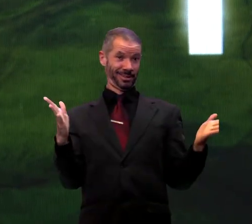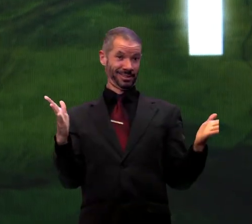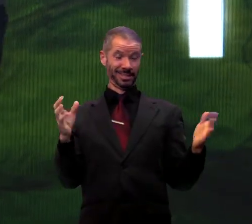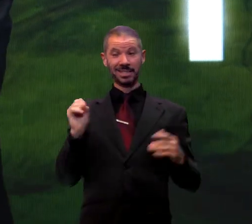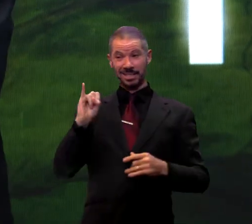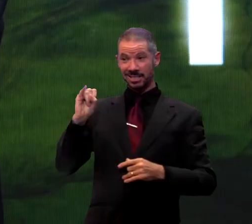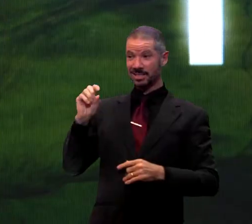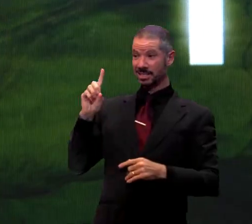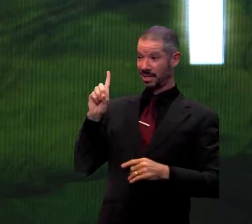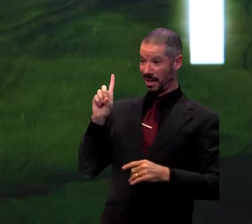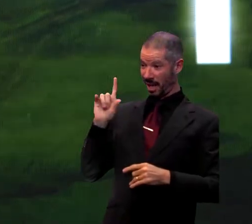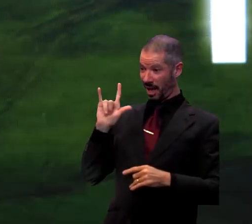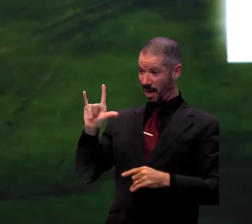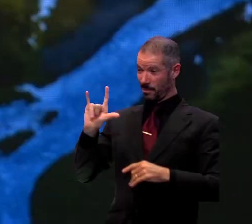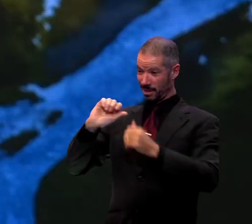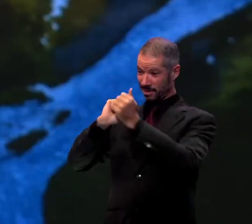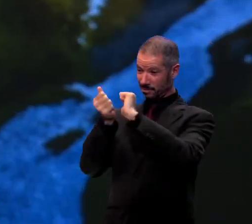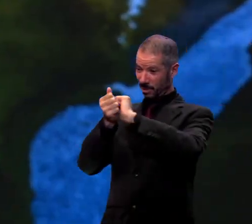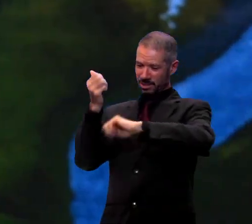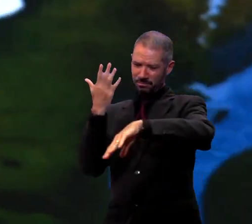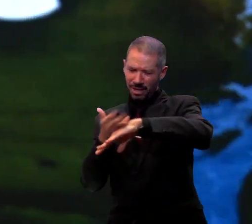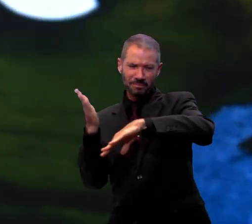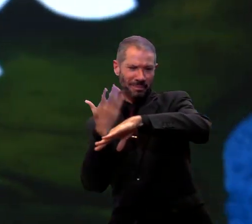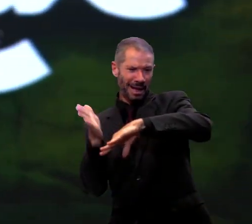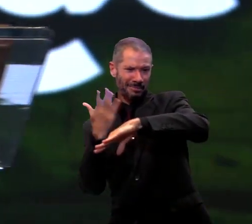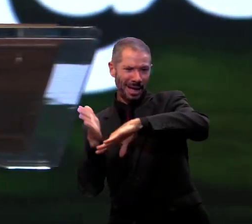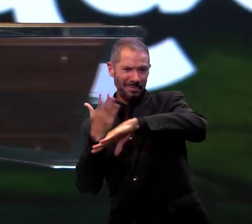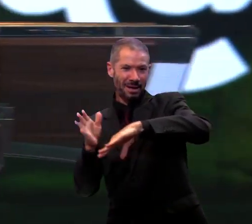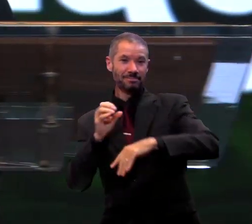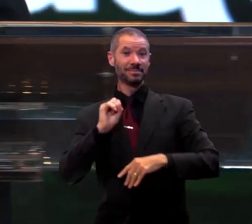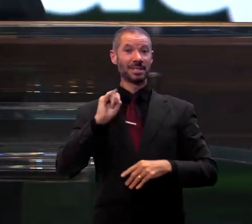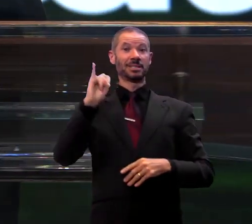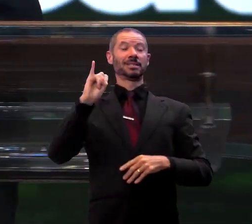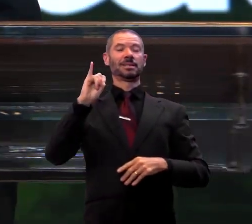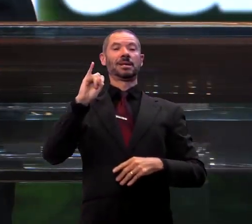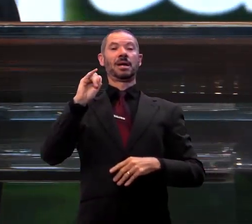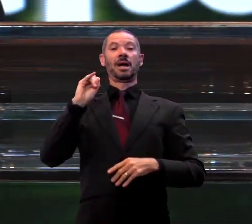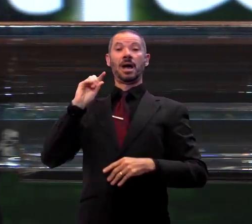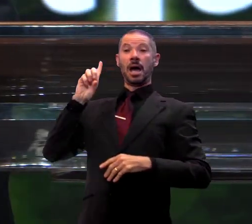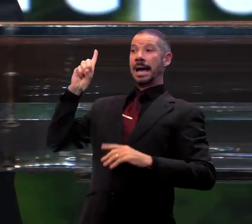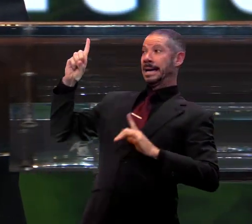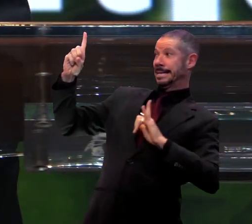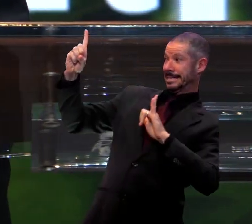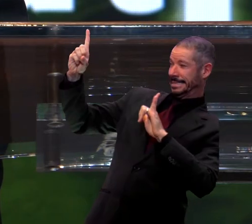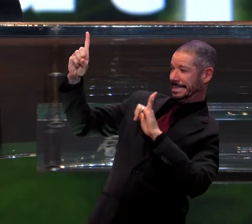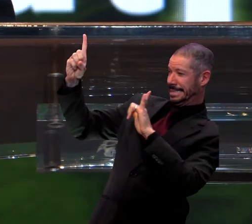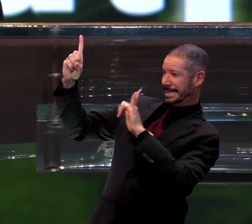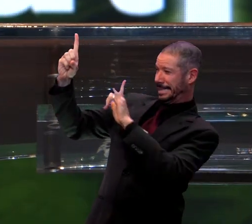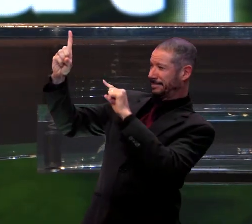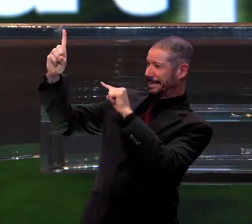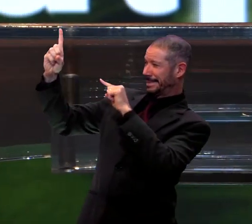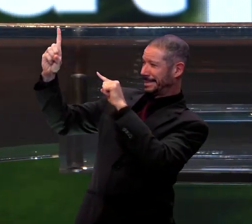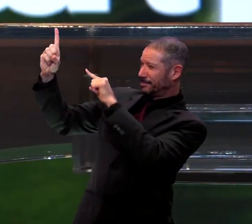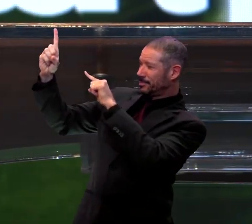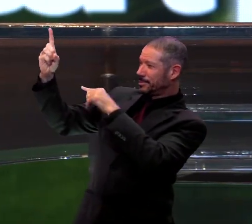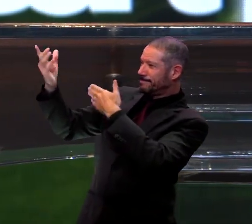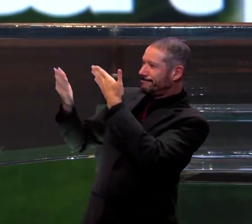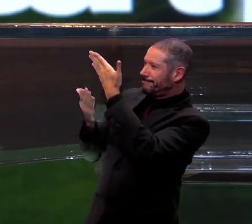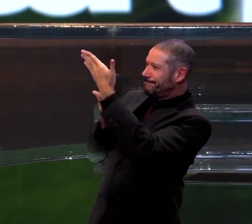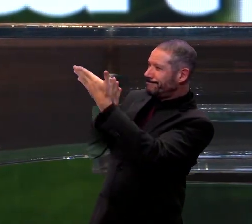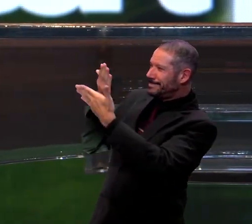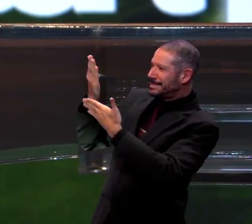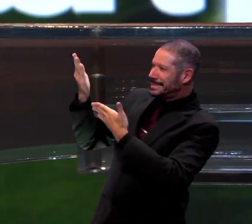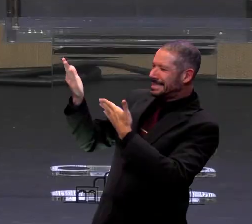Se você ama o esporte, você o pratica. Se você ama a Deus, você se relaciona com